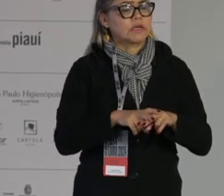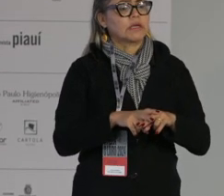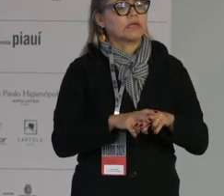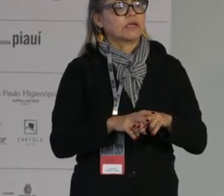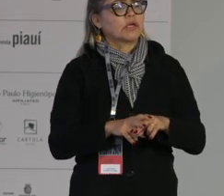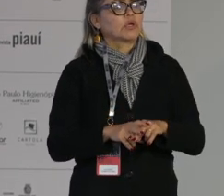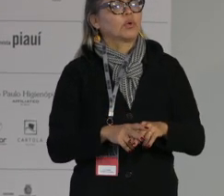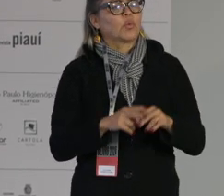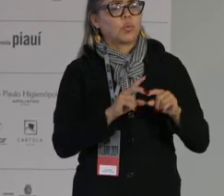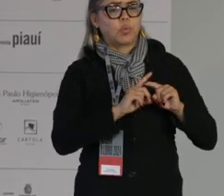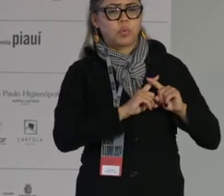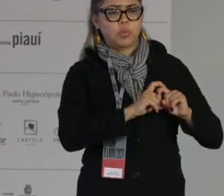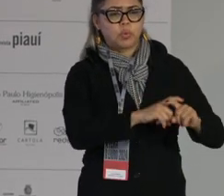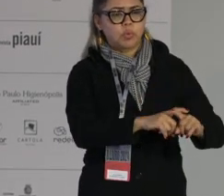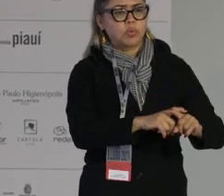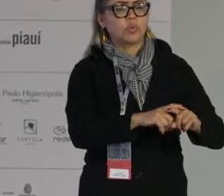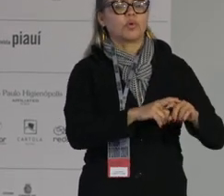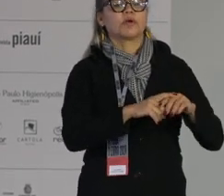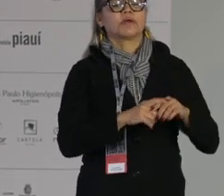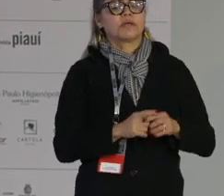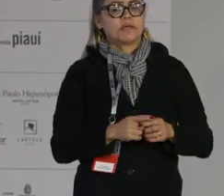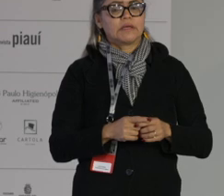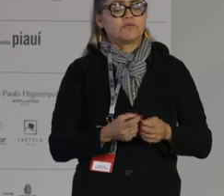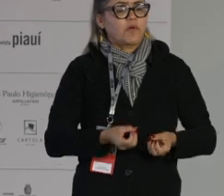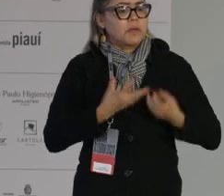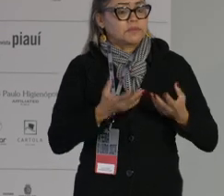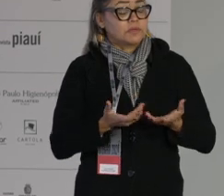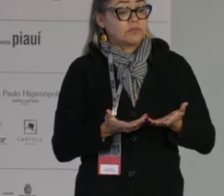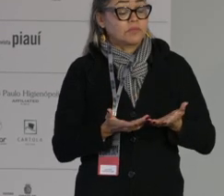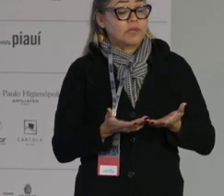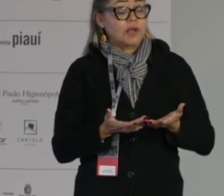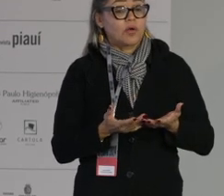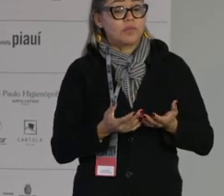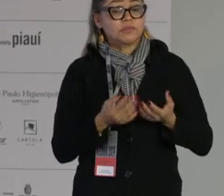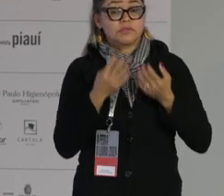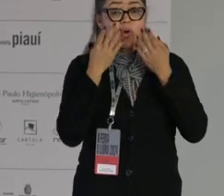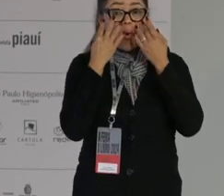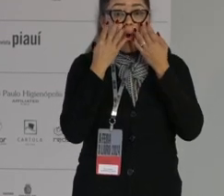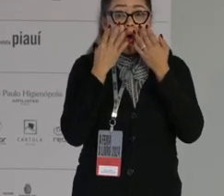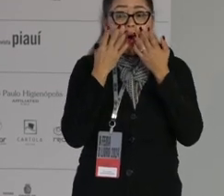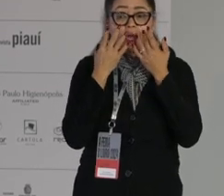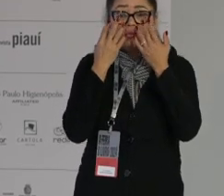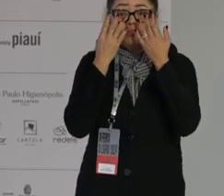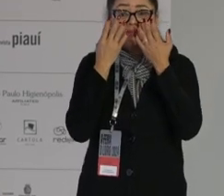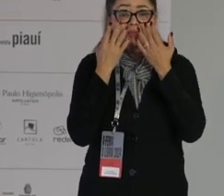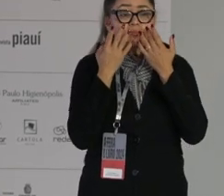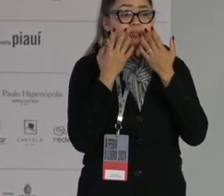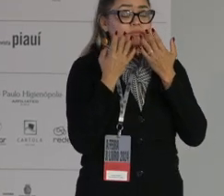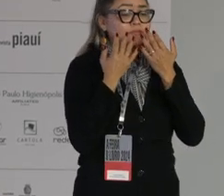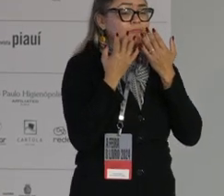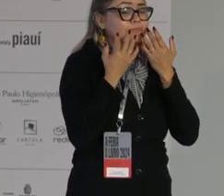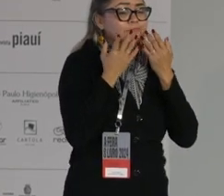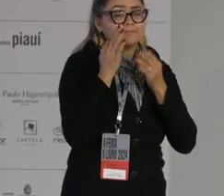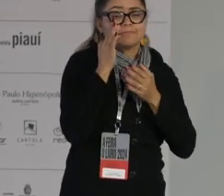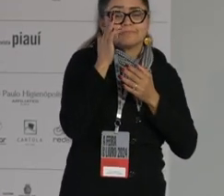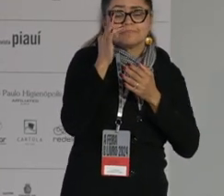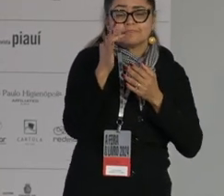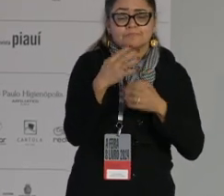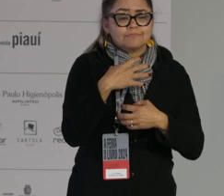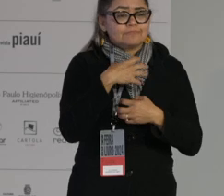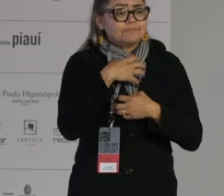Ravensbrück, que são as informações da Wikipédia. Era como se aqueles olhos pressentissem seu destino. Os